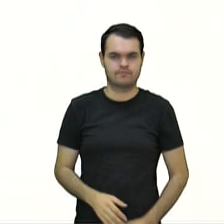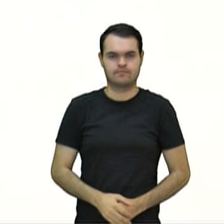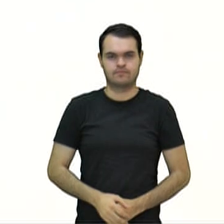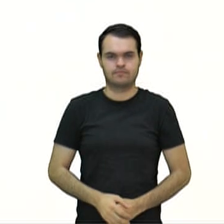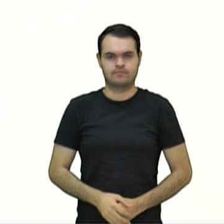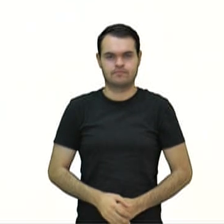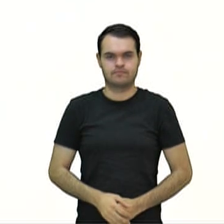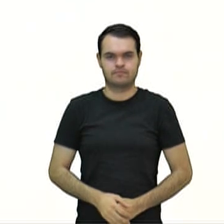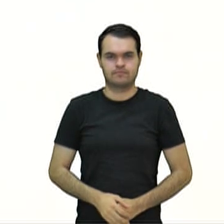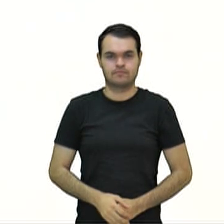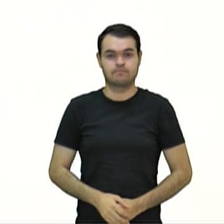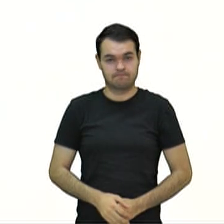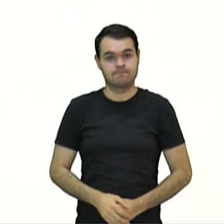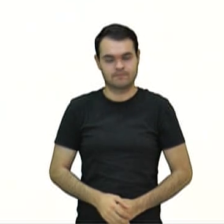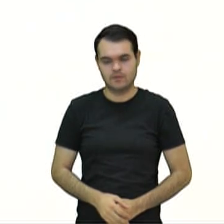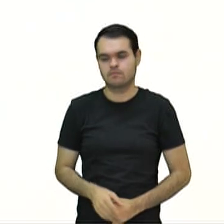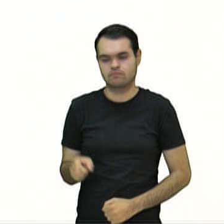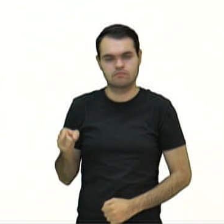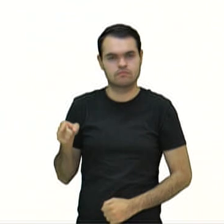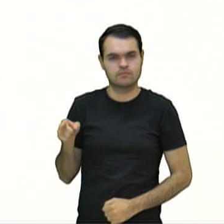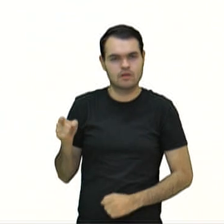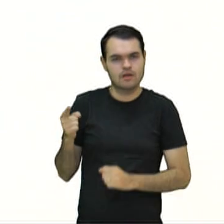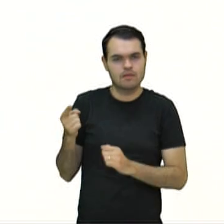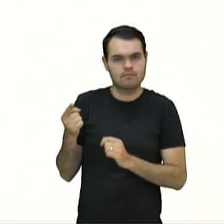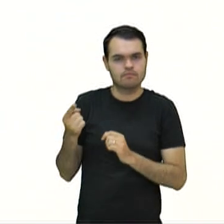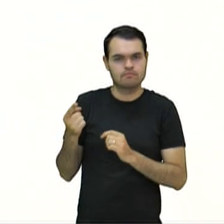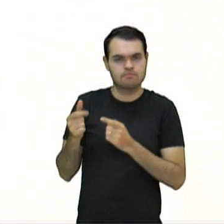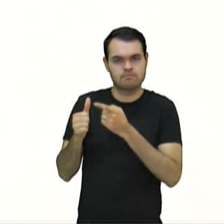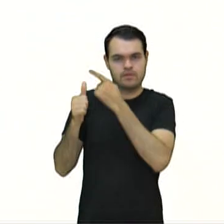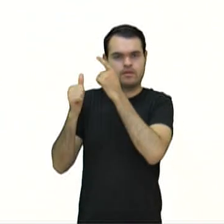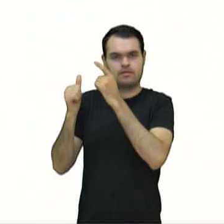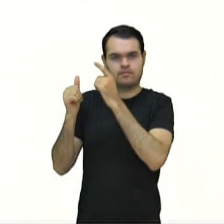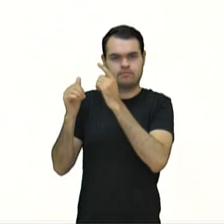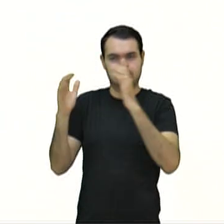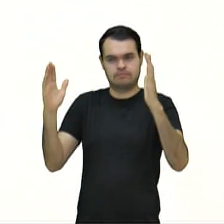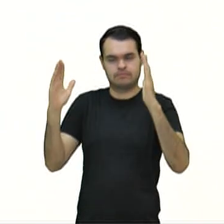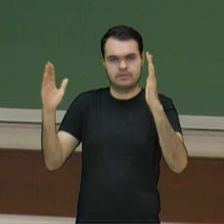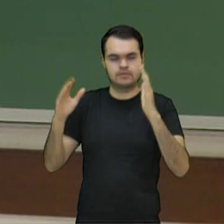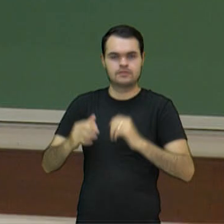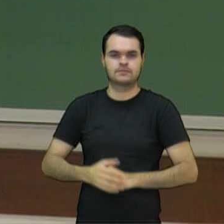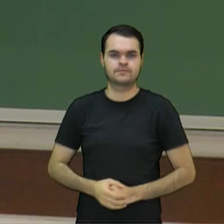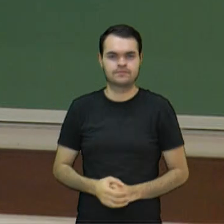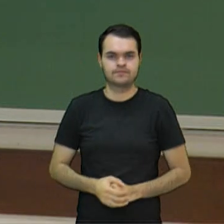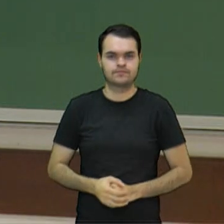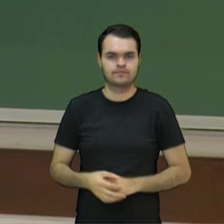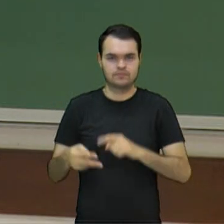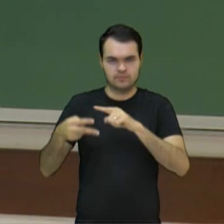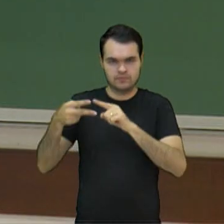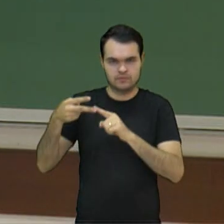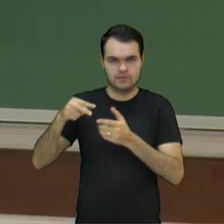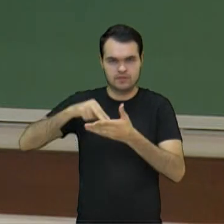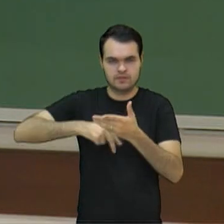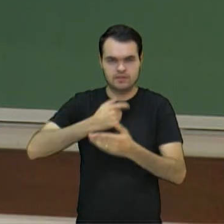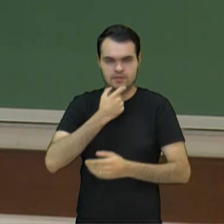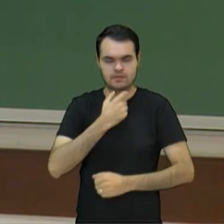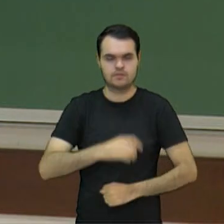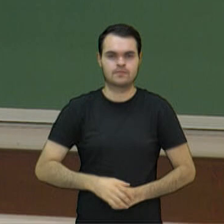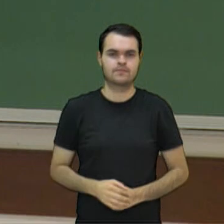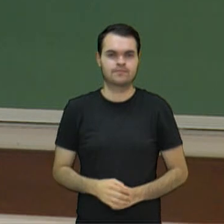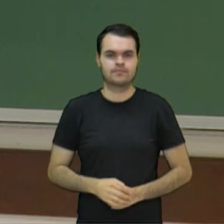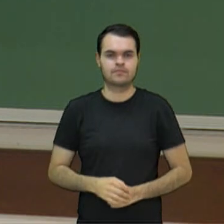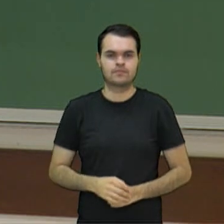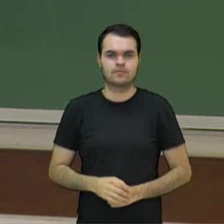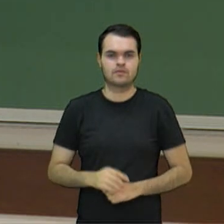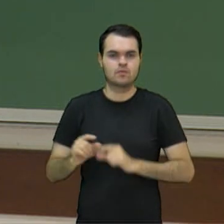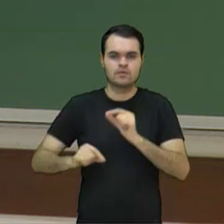and actress. Né? Estamos aqui na primeira parte do nosso fragmento. What did she do in the 1980s? O que ela fez